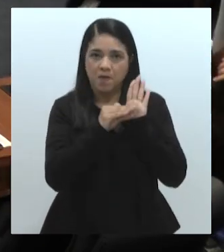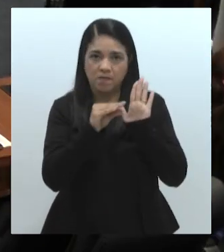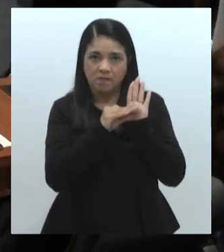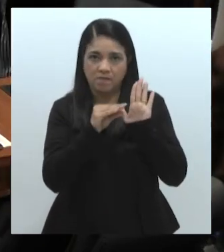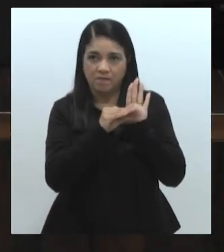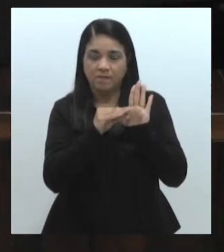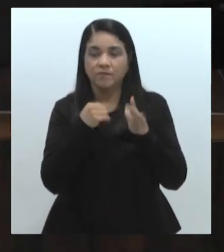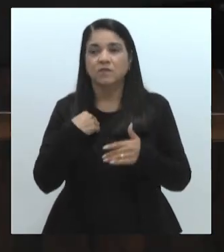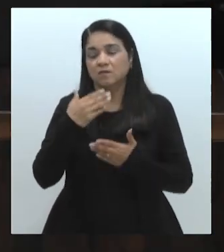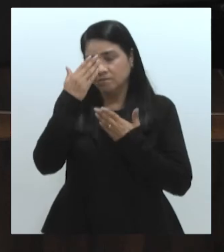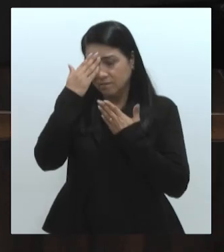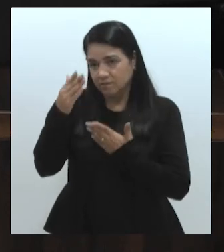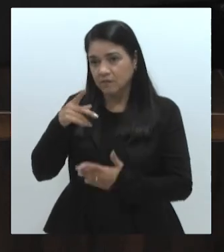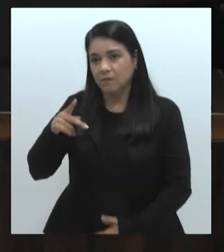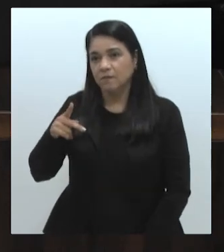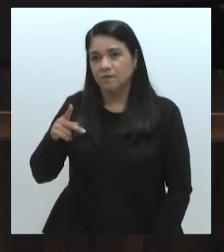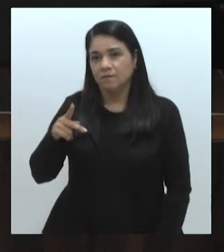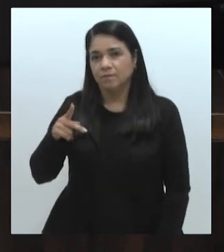deputado Quinoploc.